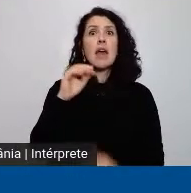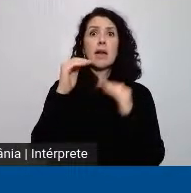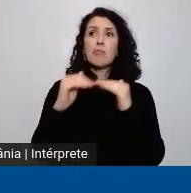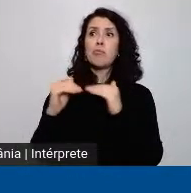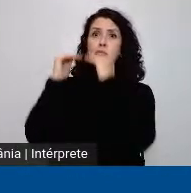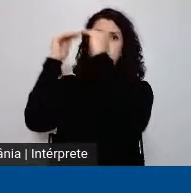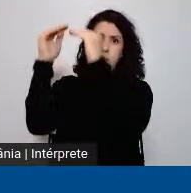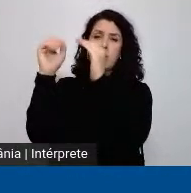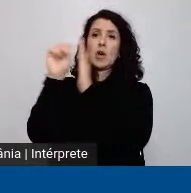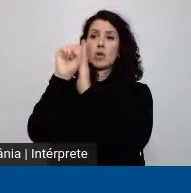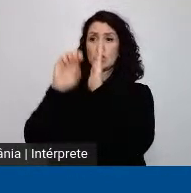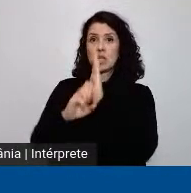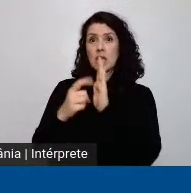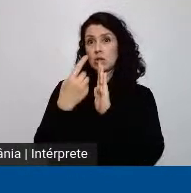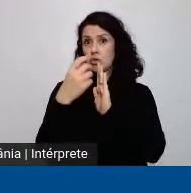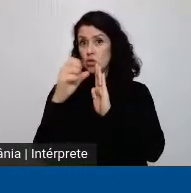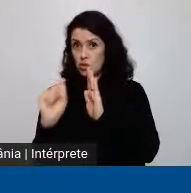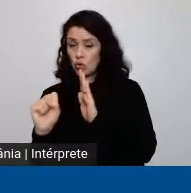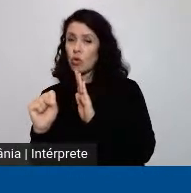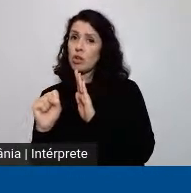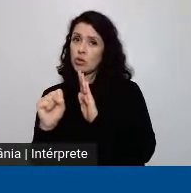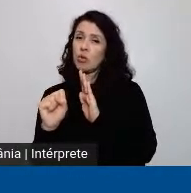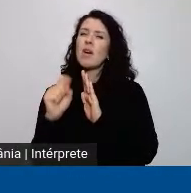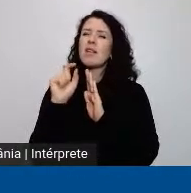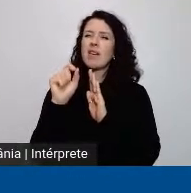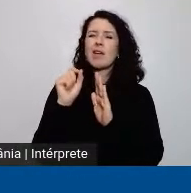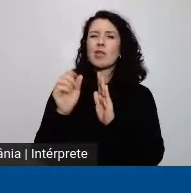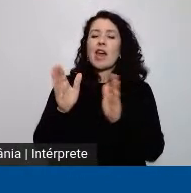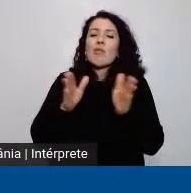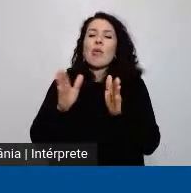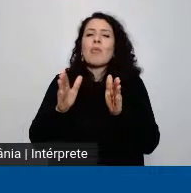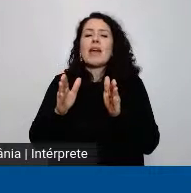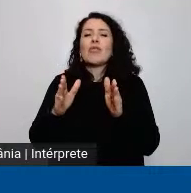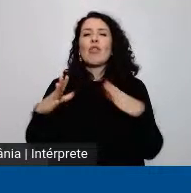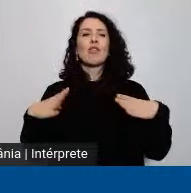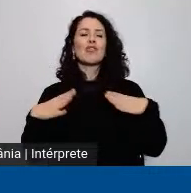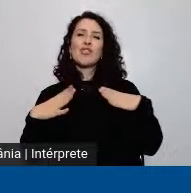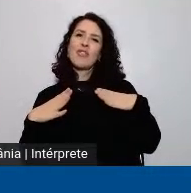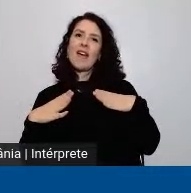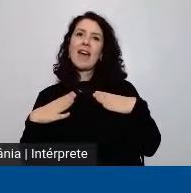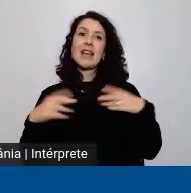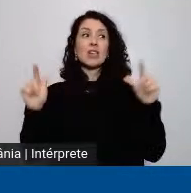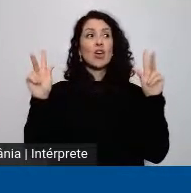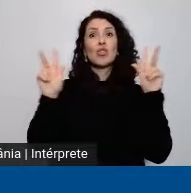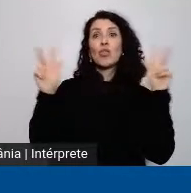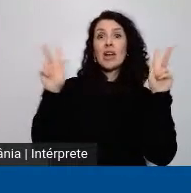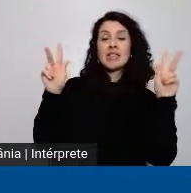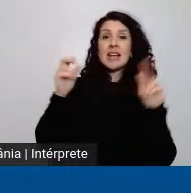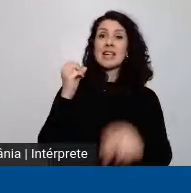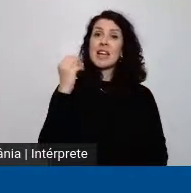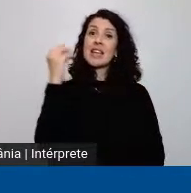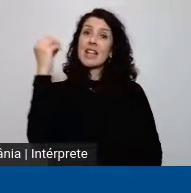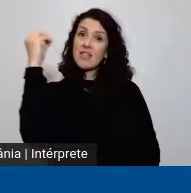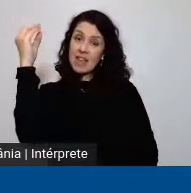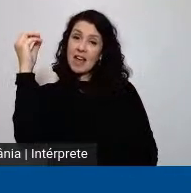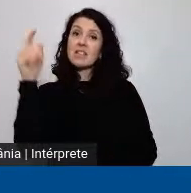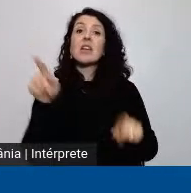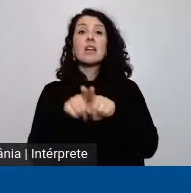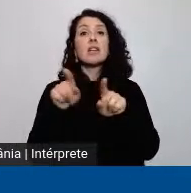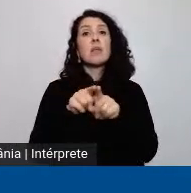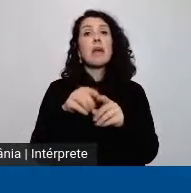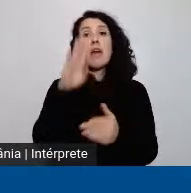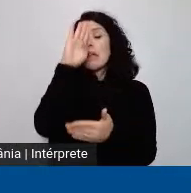XVIII o advento das férias, do lazer, das viagens e até da crença nas estações de cura, às quais o próprio Ferrez